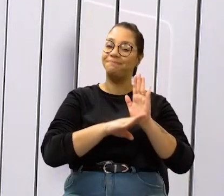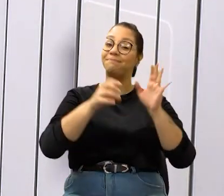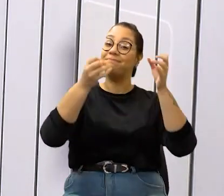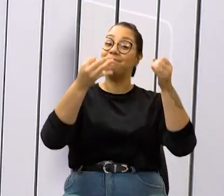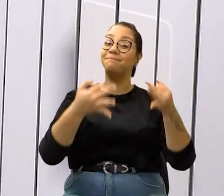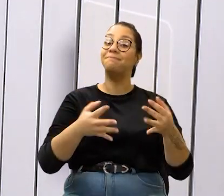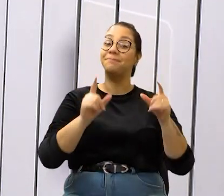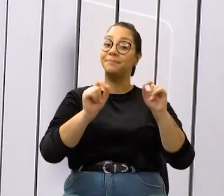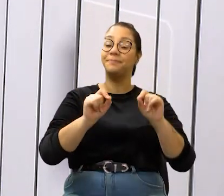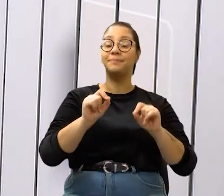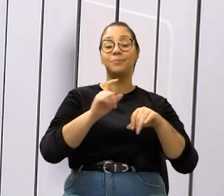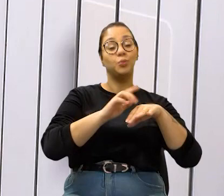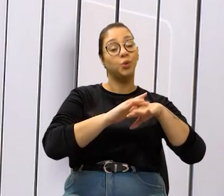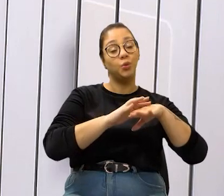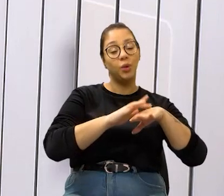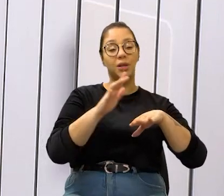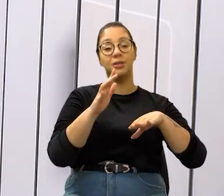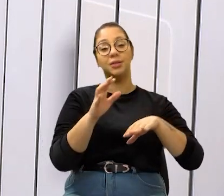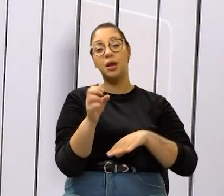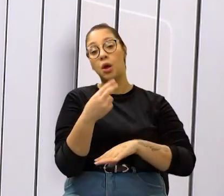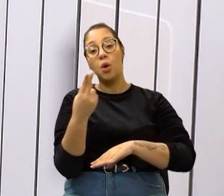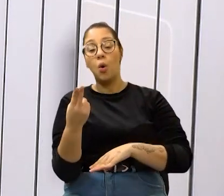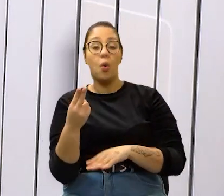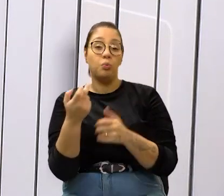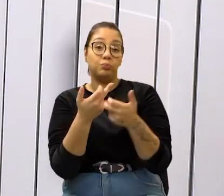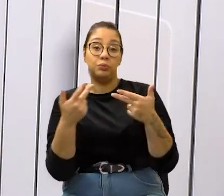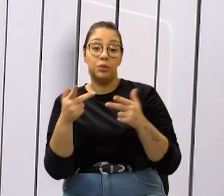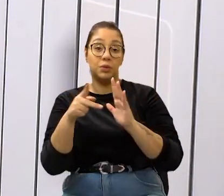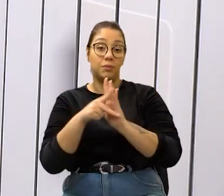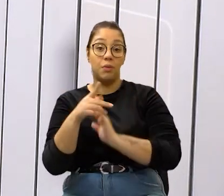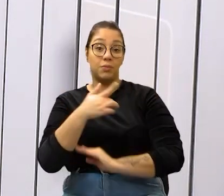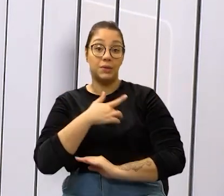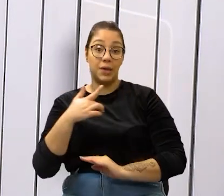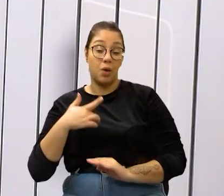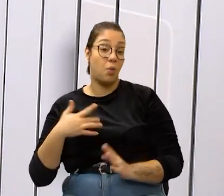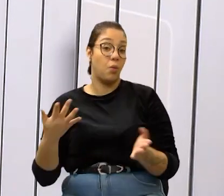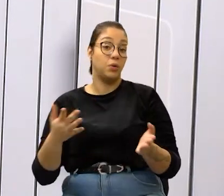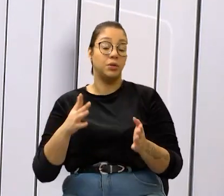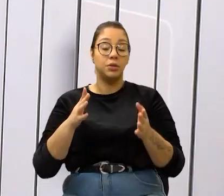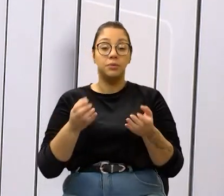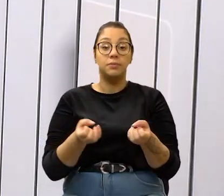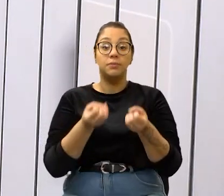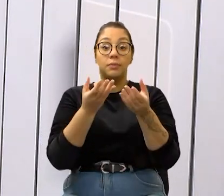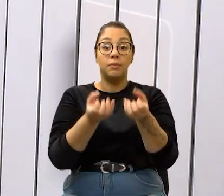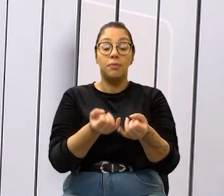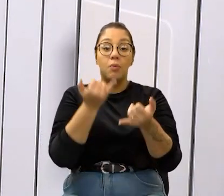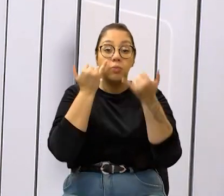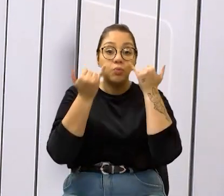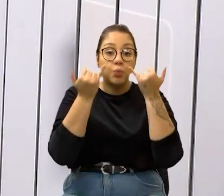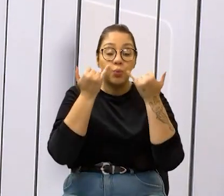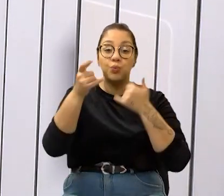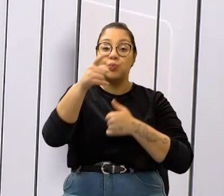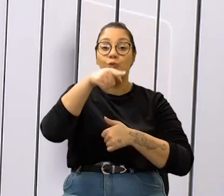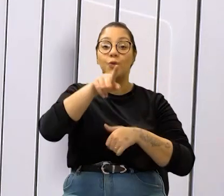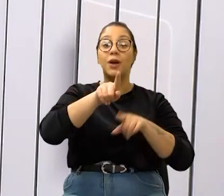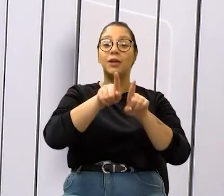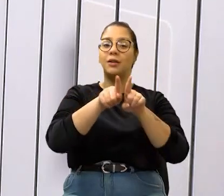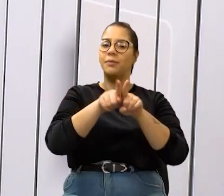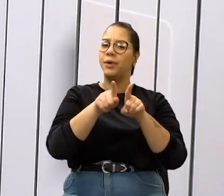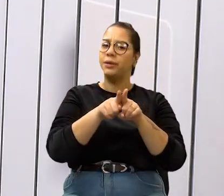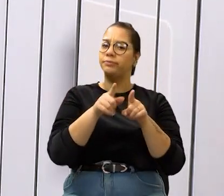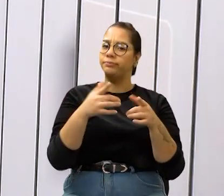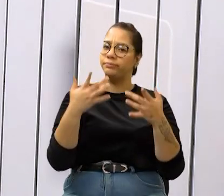falar sobre uma doença, uma enfermidade, para manter você informado e ficar atento